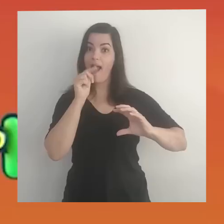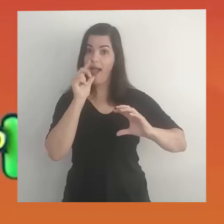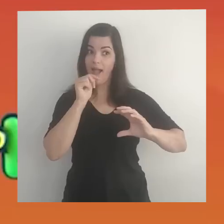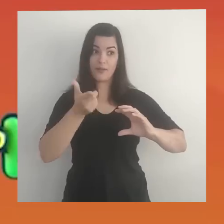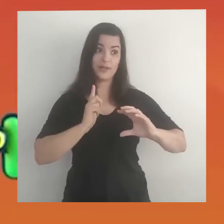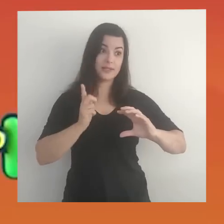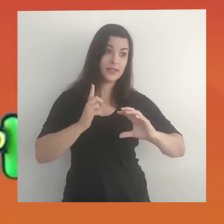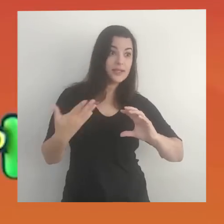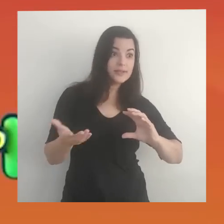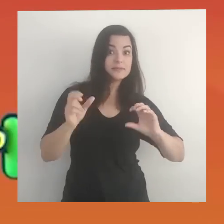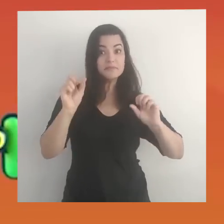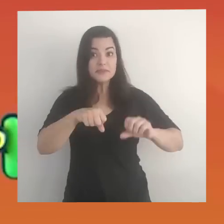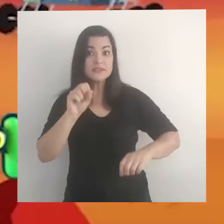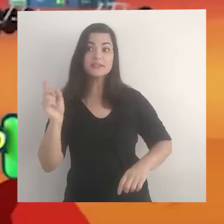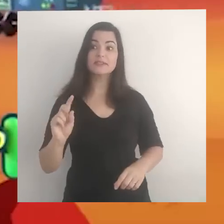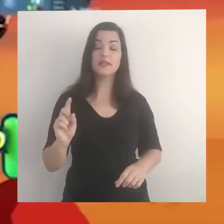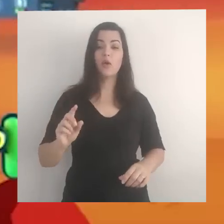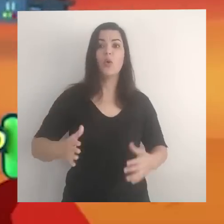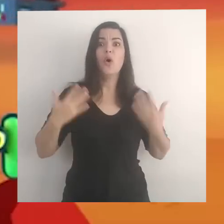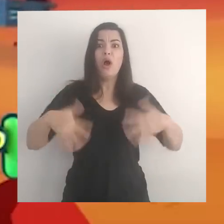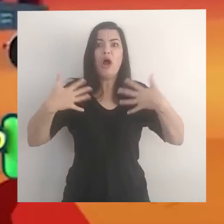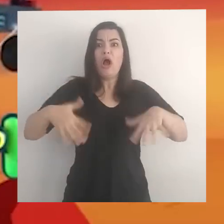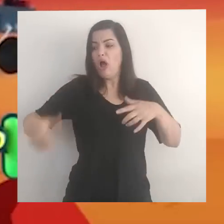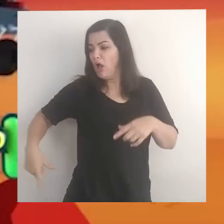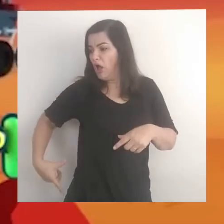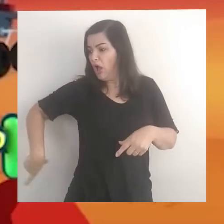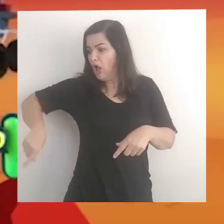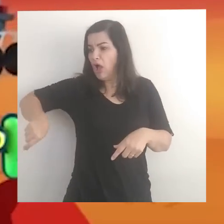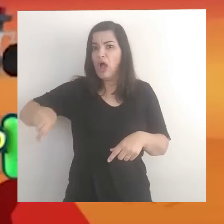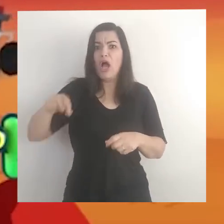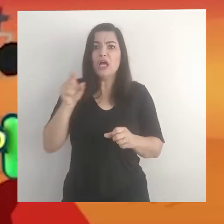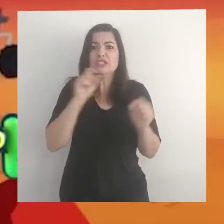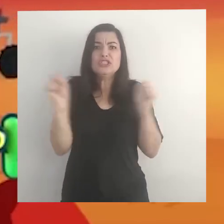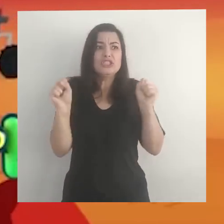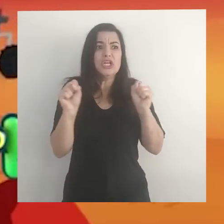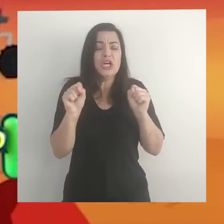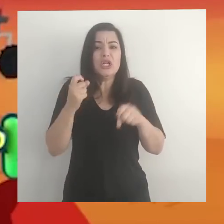Ai, a minha cauda tá congelando.